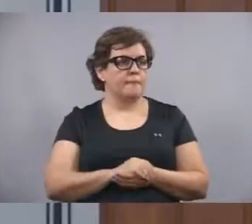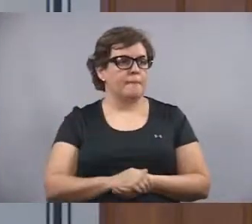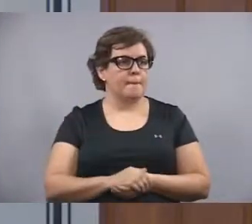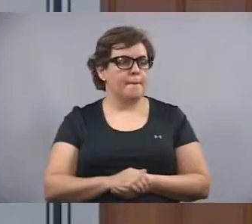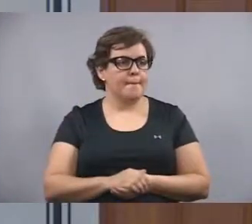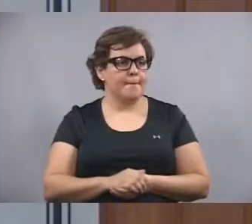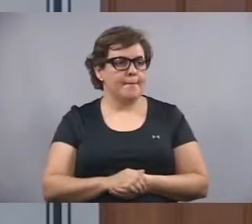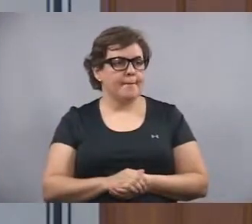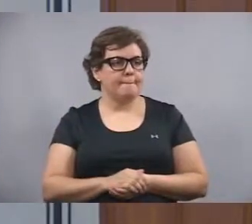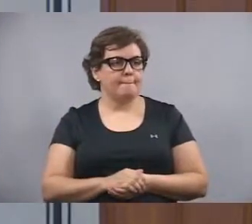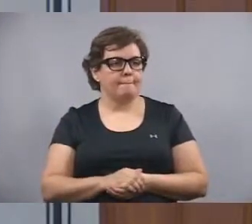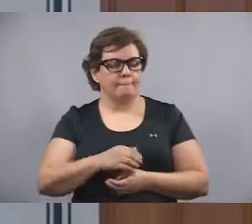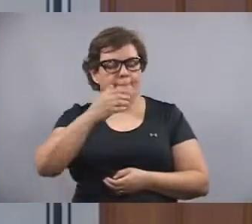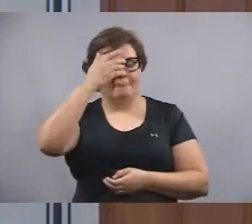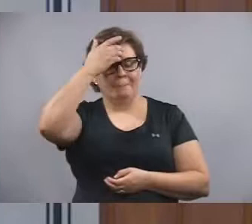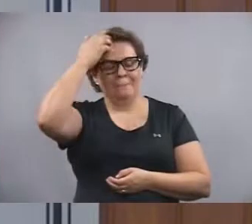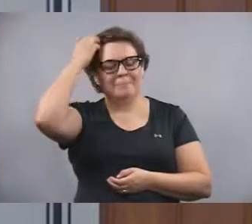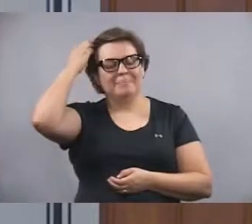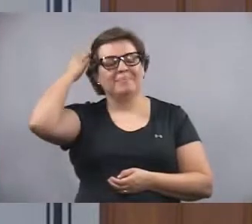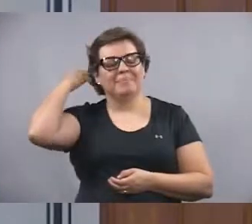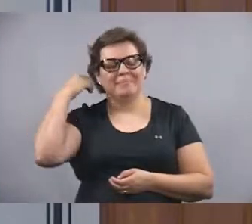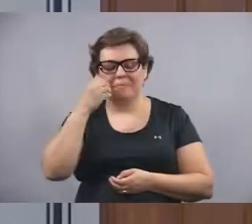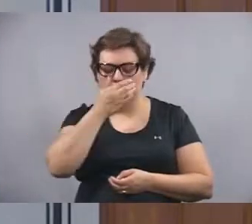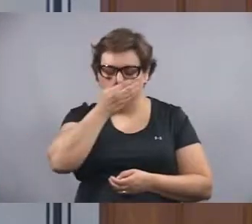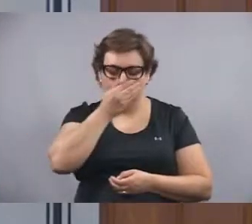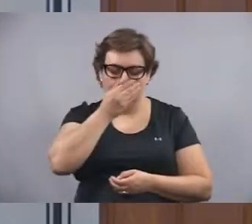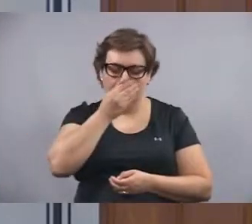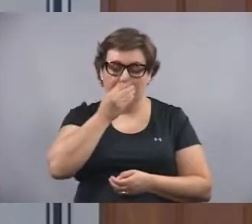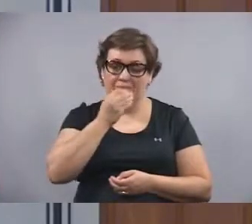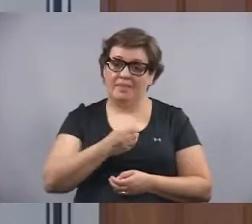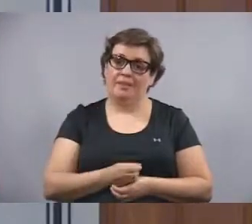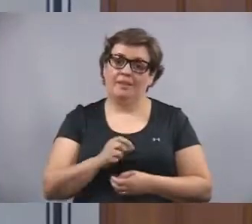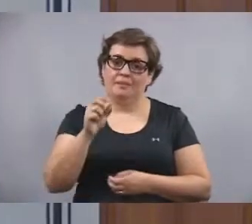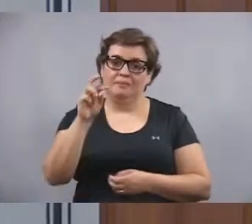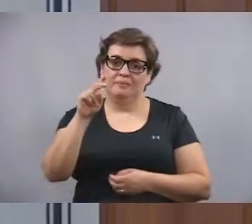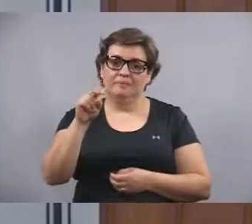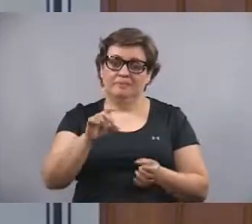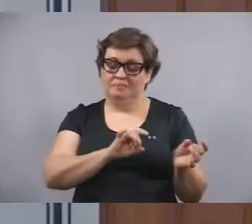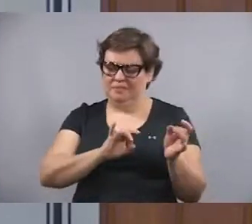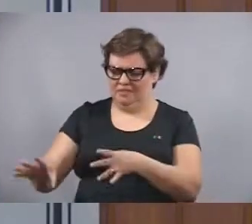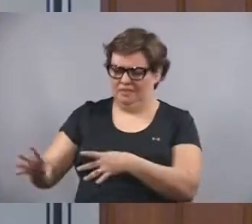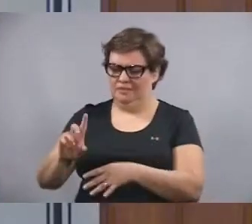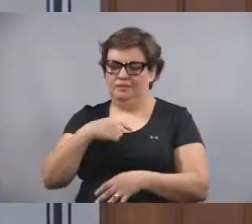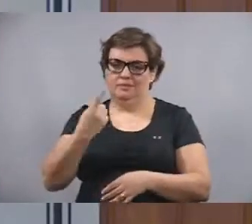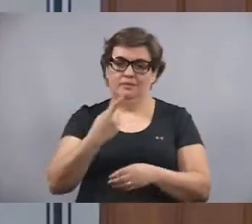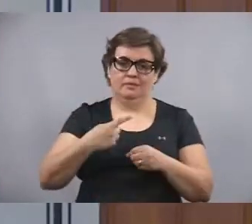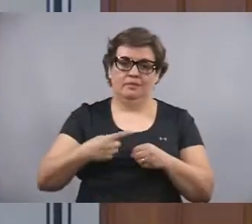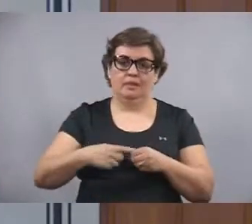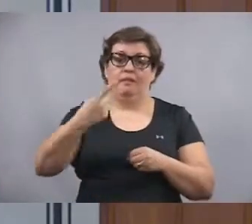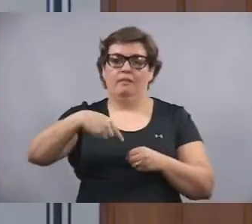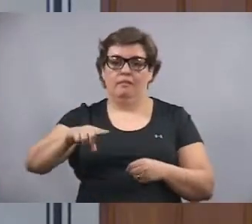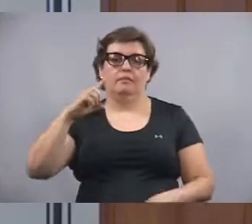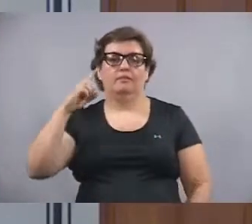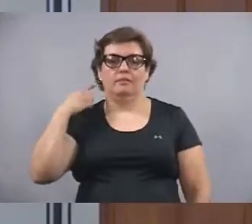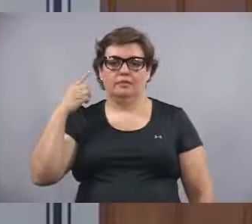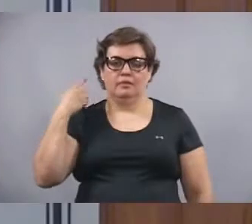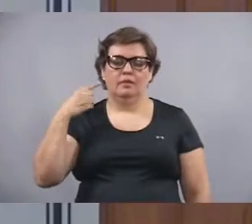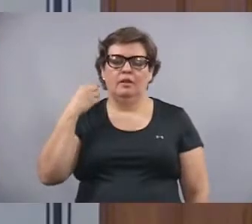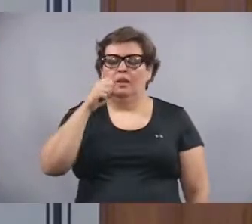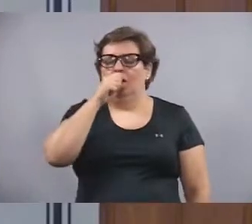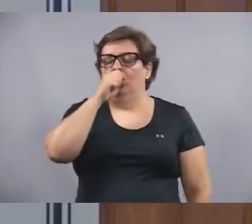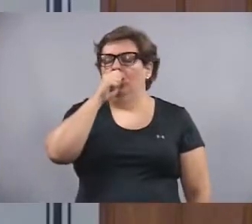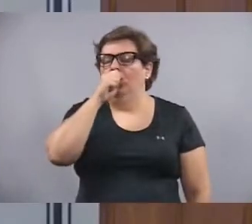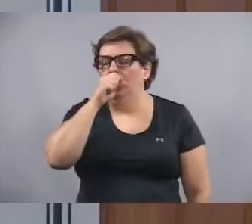esse moleque desmamado, como ele deixou nossa cidade. E vai esse deputado,